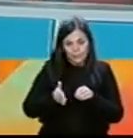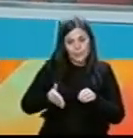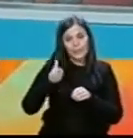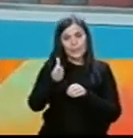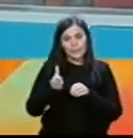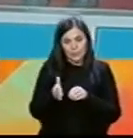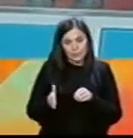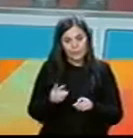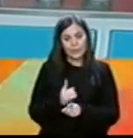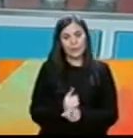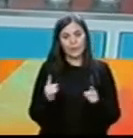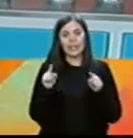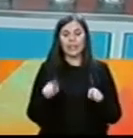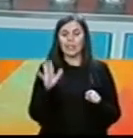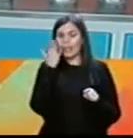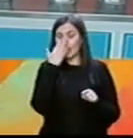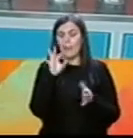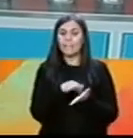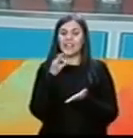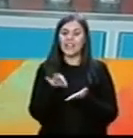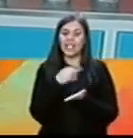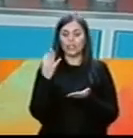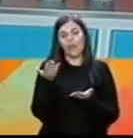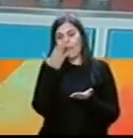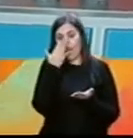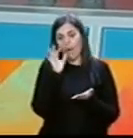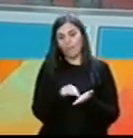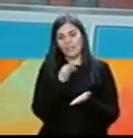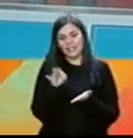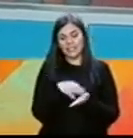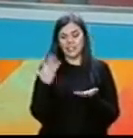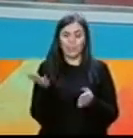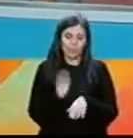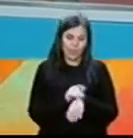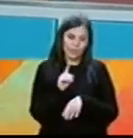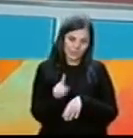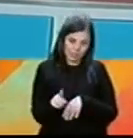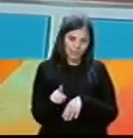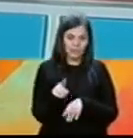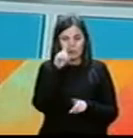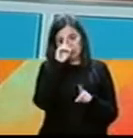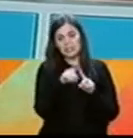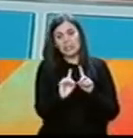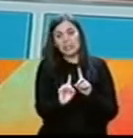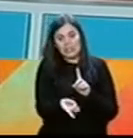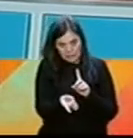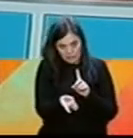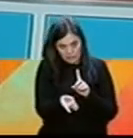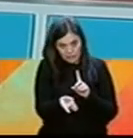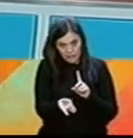receita aqui é como se fosse um petisco. É como se fosse um petisco e, portanto, a ideia é cortarmos... Mostra